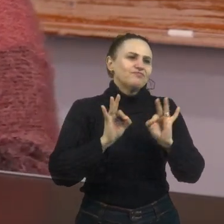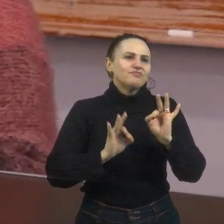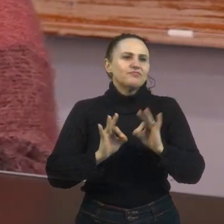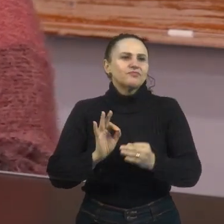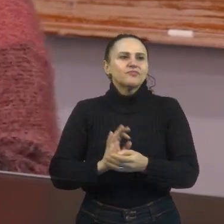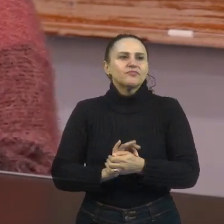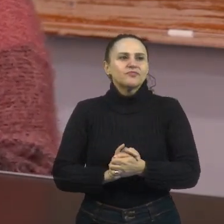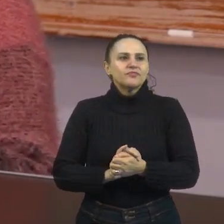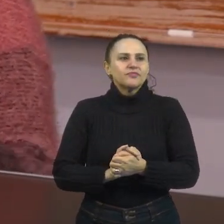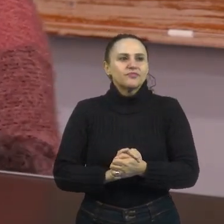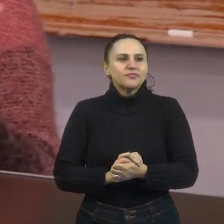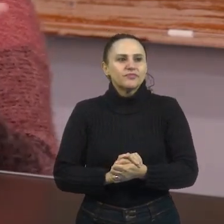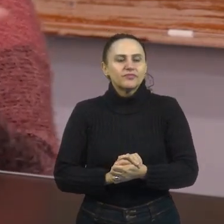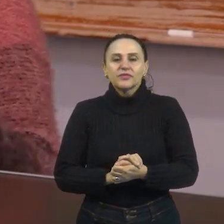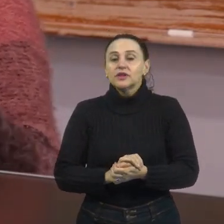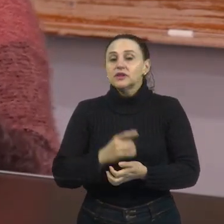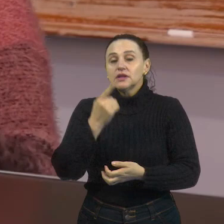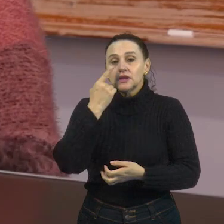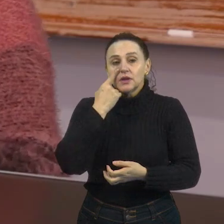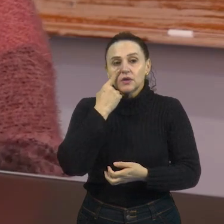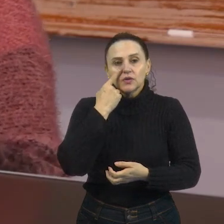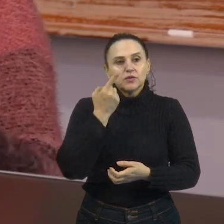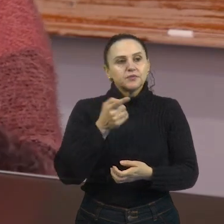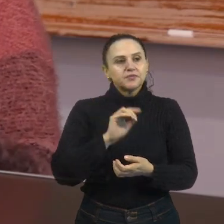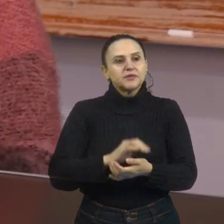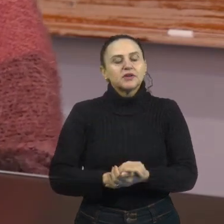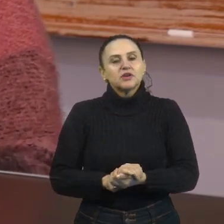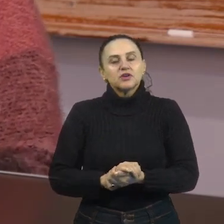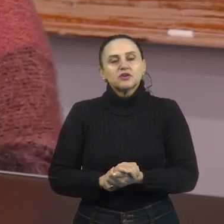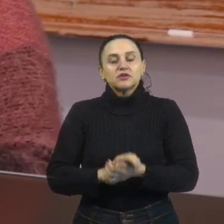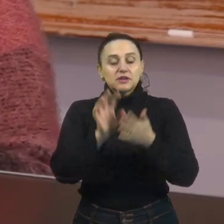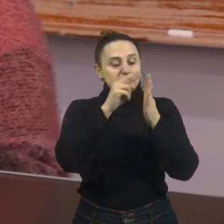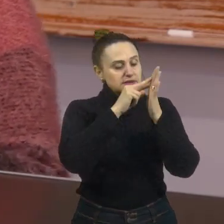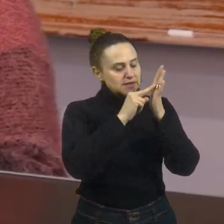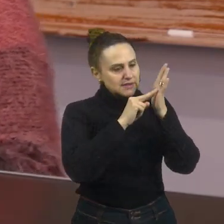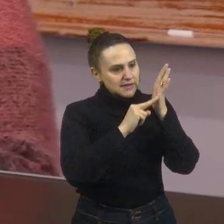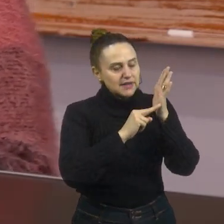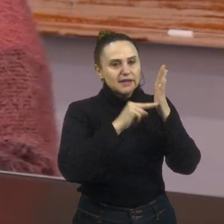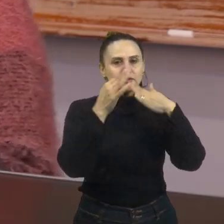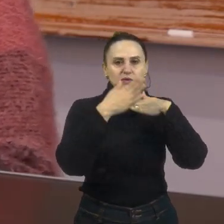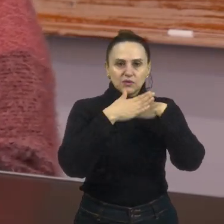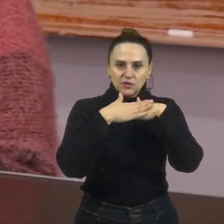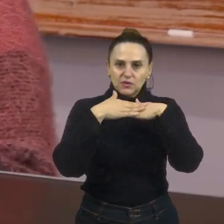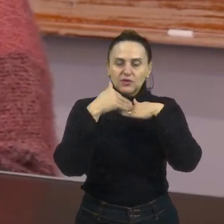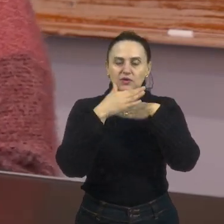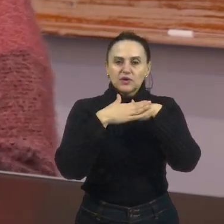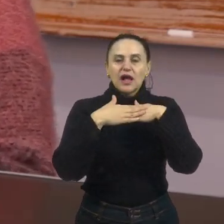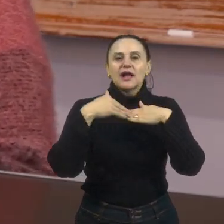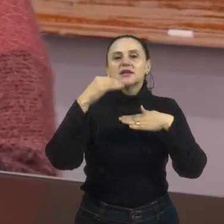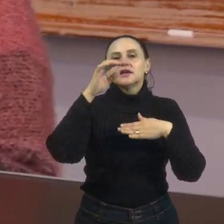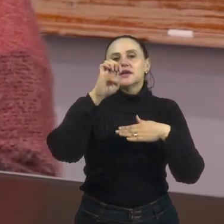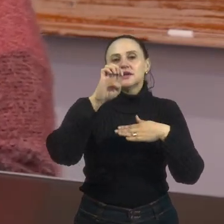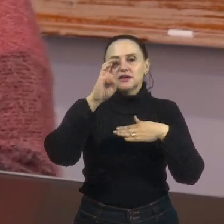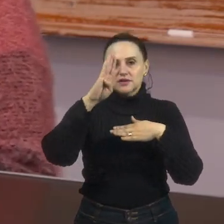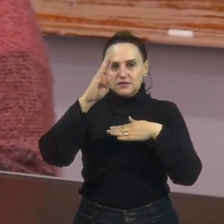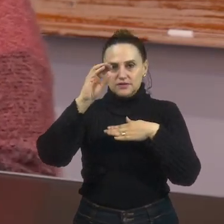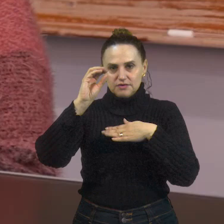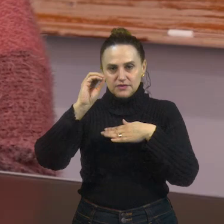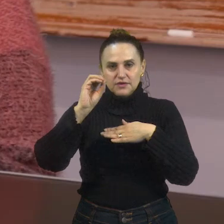preparadas. Então eu deixo aí para vocês lerem com carinho o e-book,